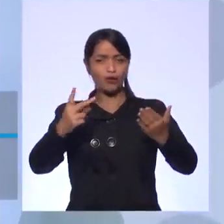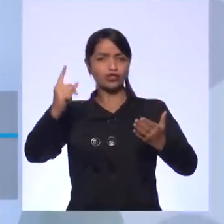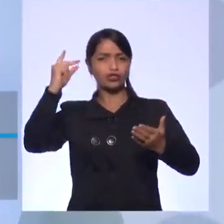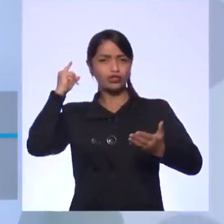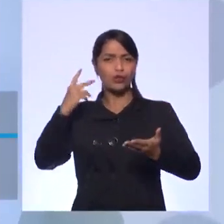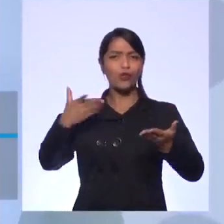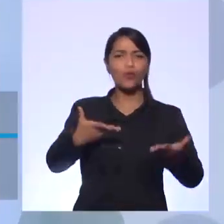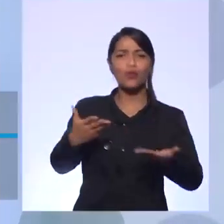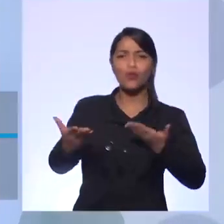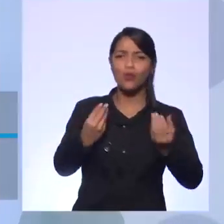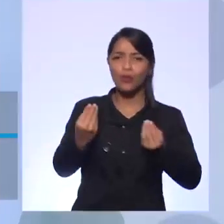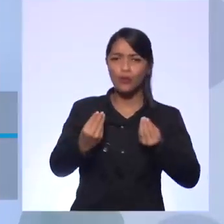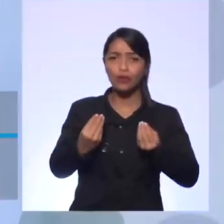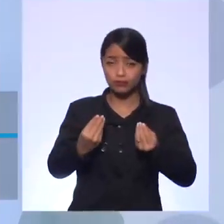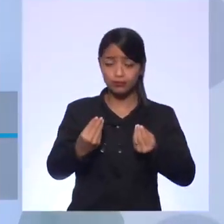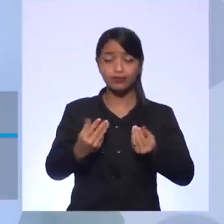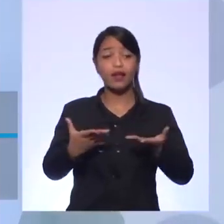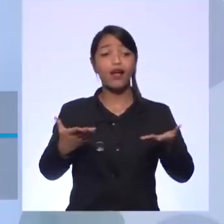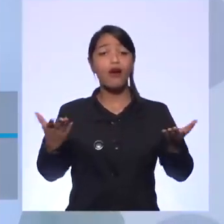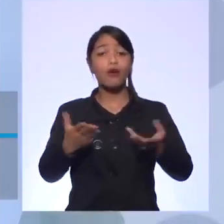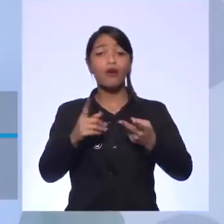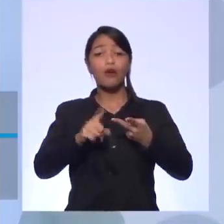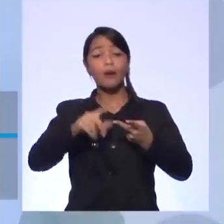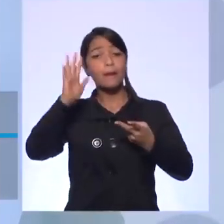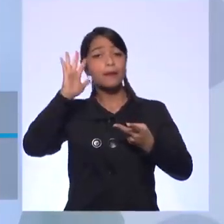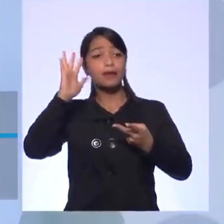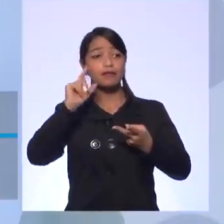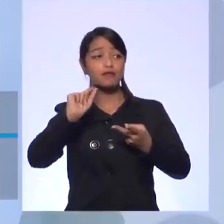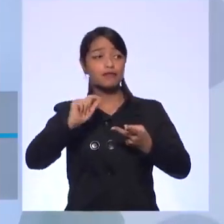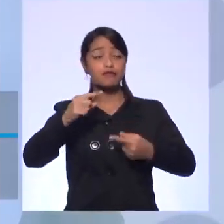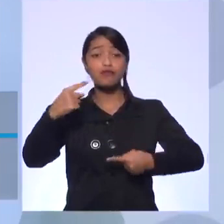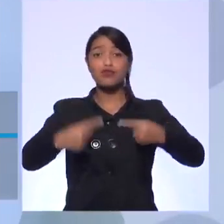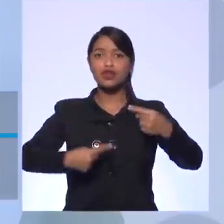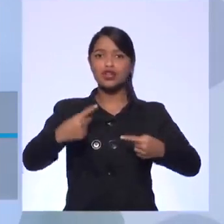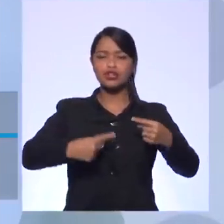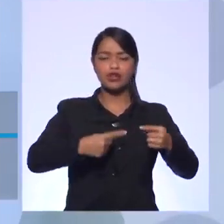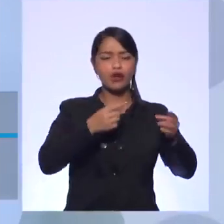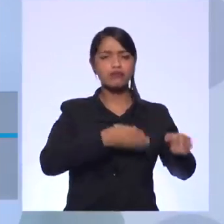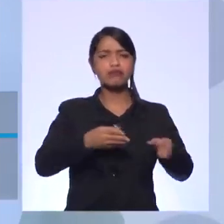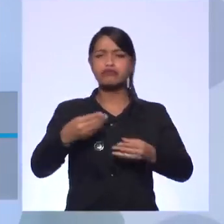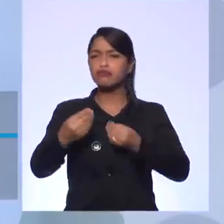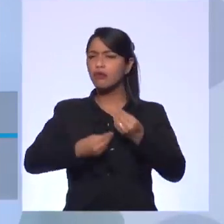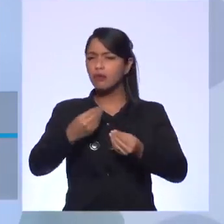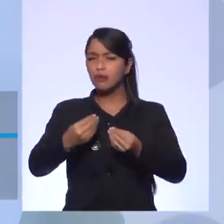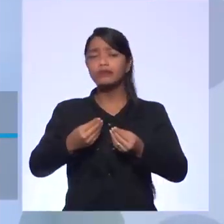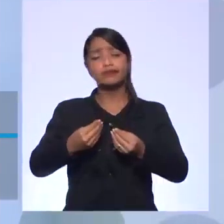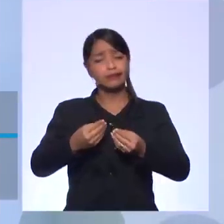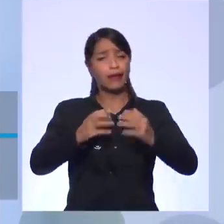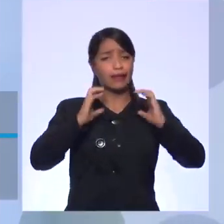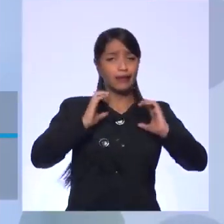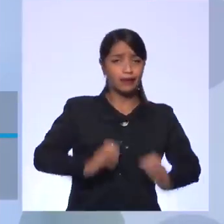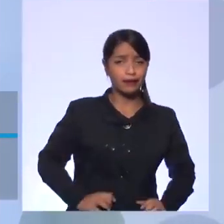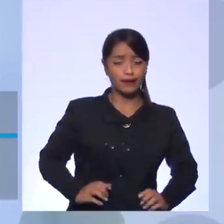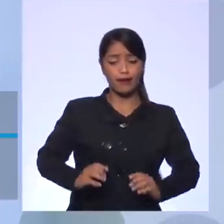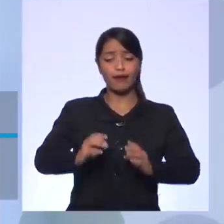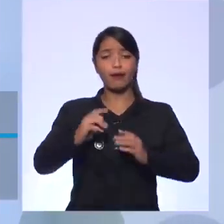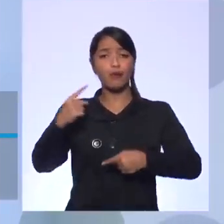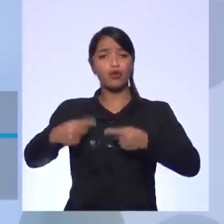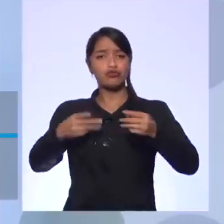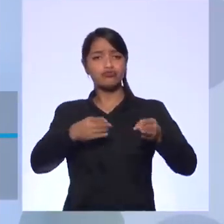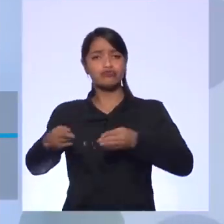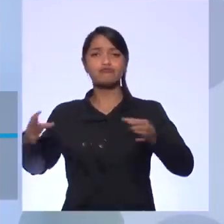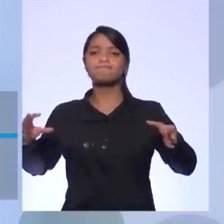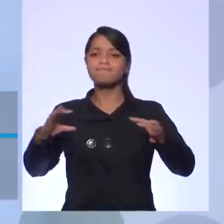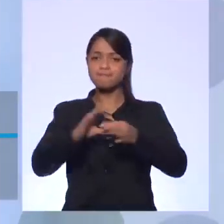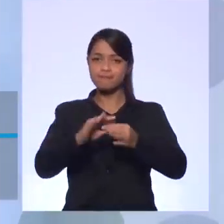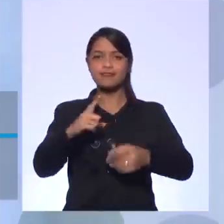atual. E agora vamos pensar a organização política, porque cidadania tem tudo a ver com organização política. Vocês se lembram da aula